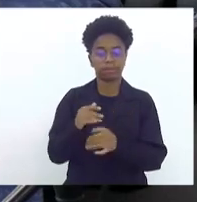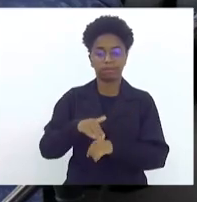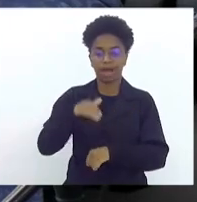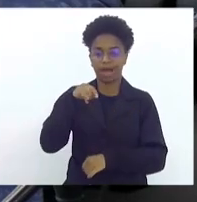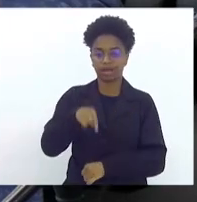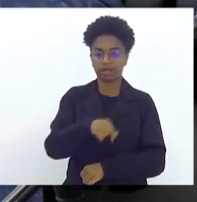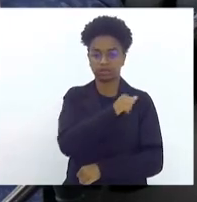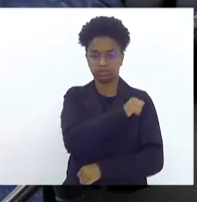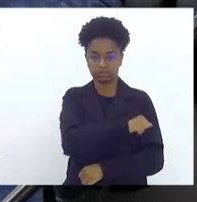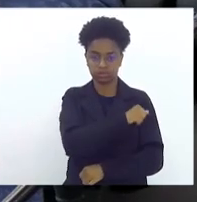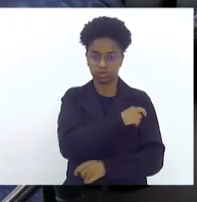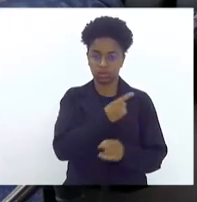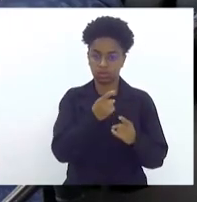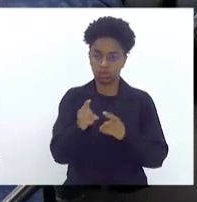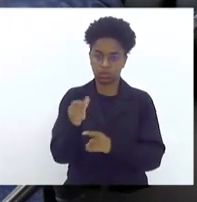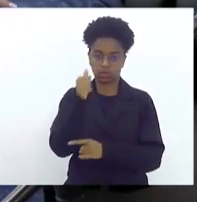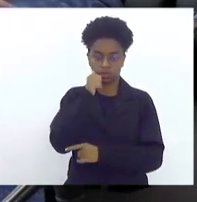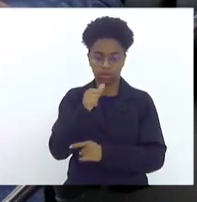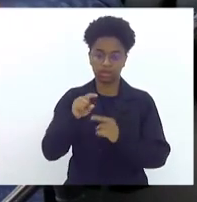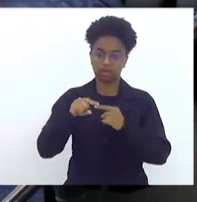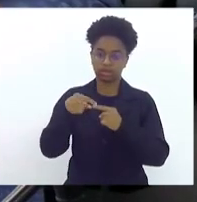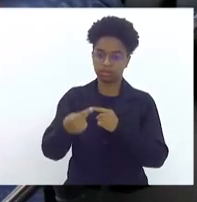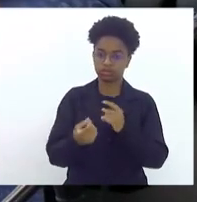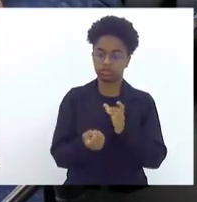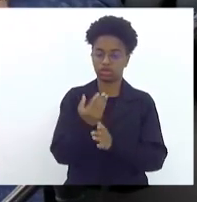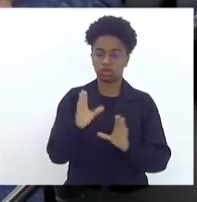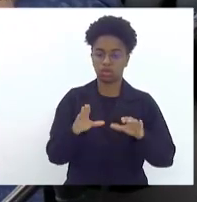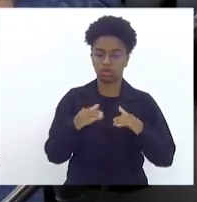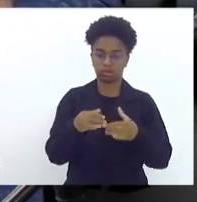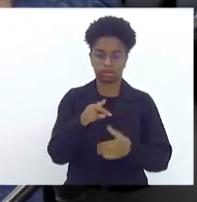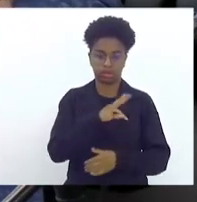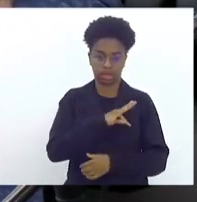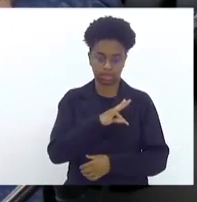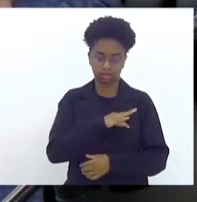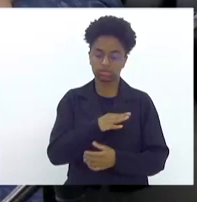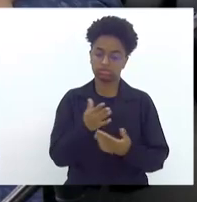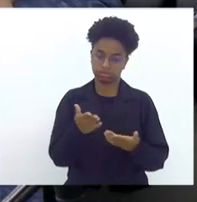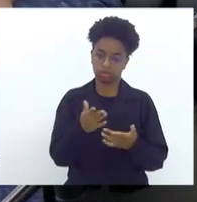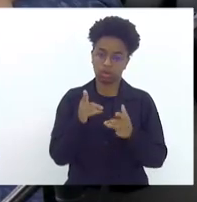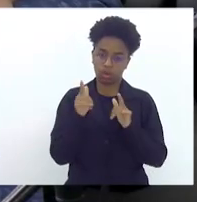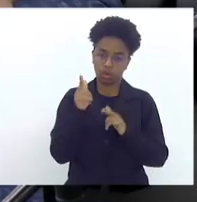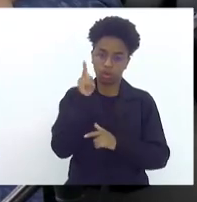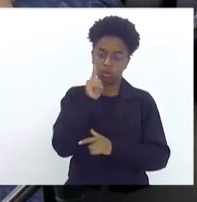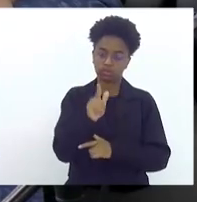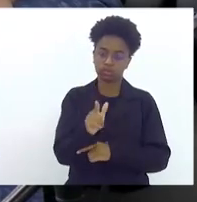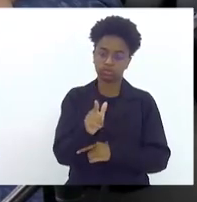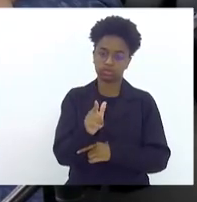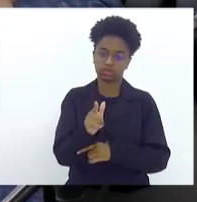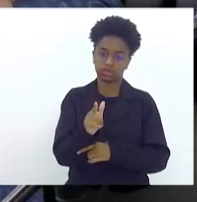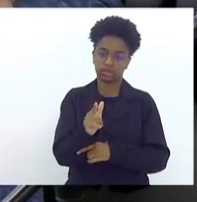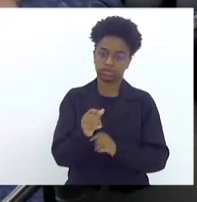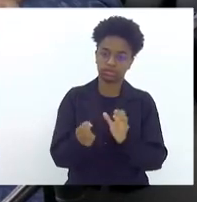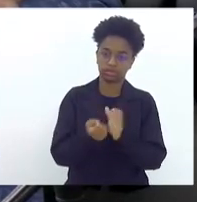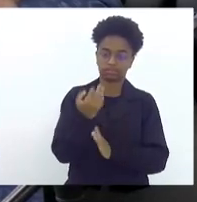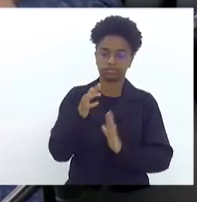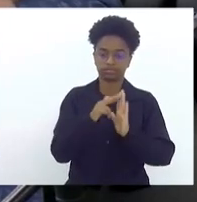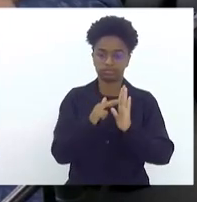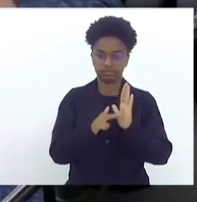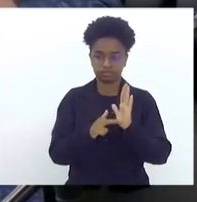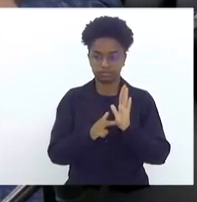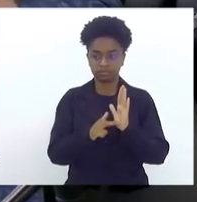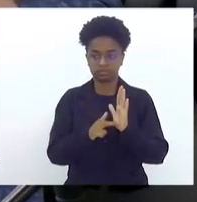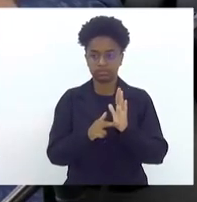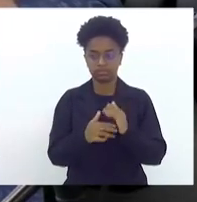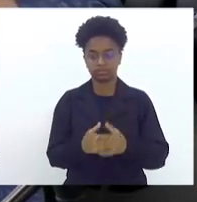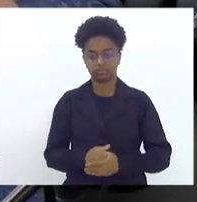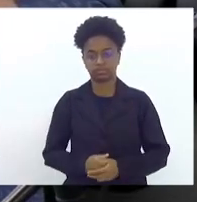com outras mulheres para então formar uma comissão de técnicos né E poder estabelecer um protocolo Inclusive acho